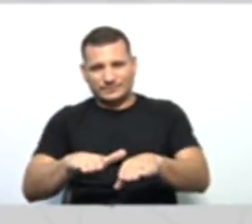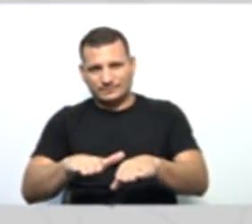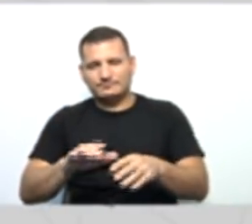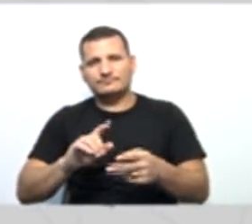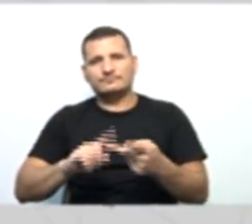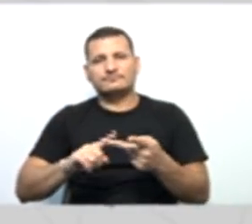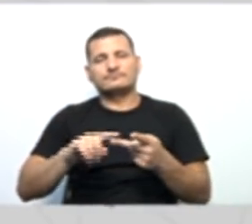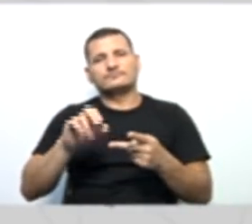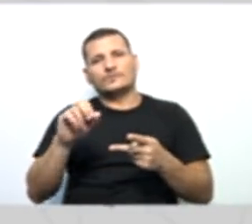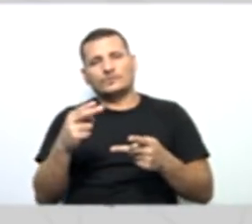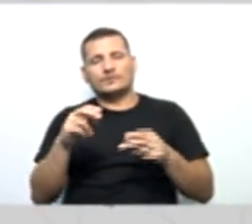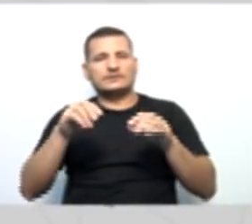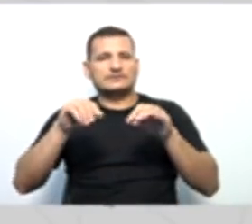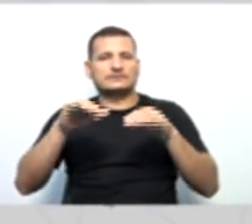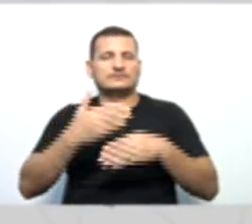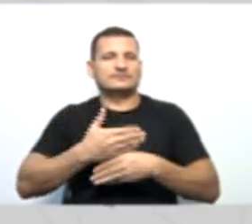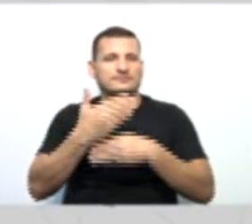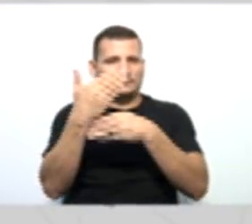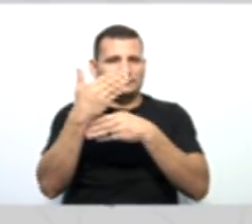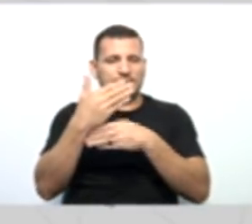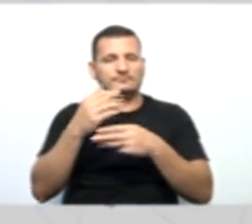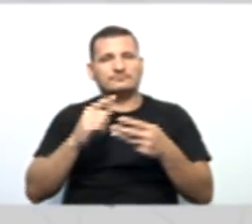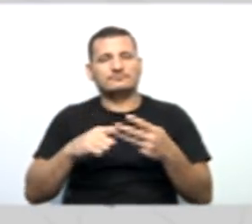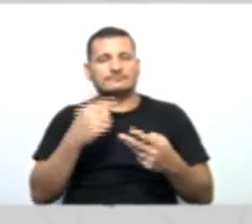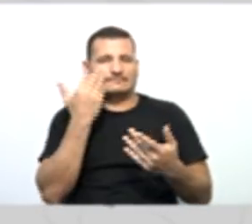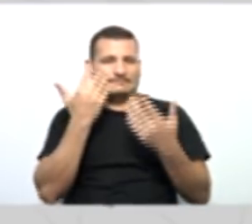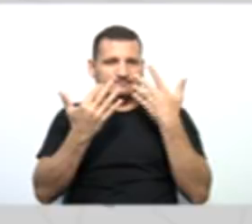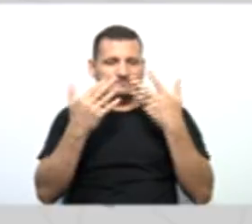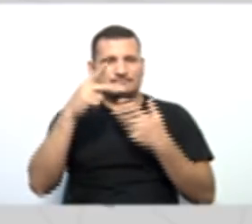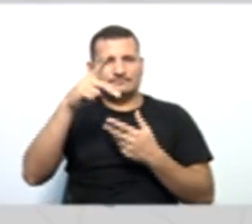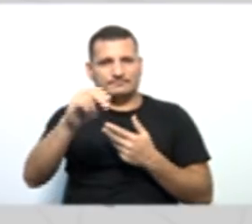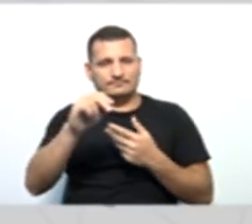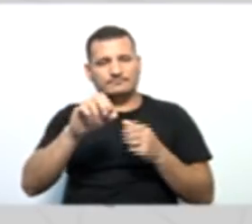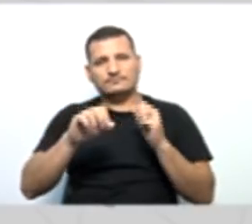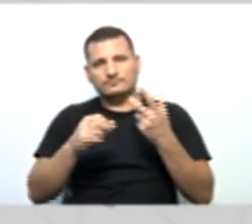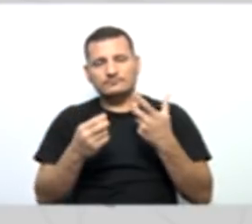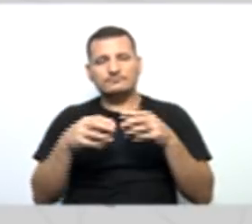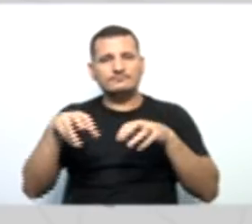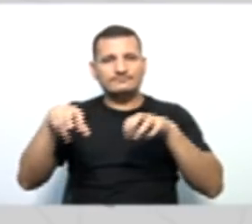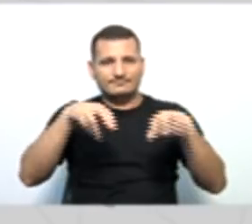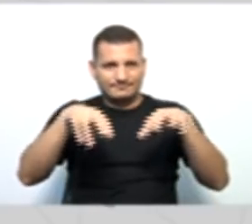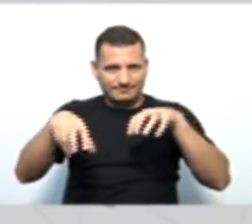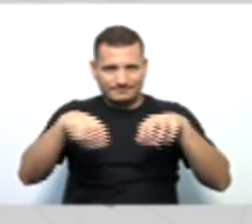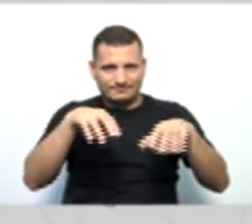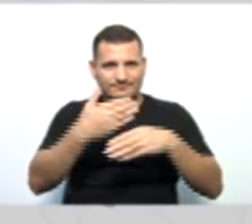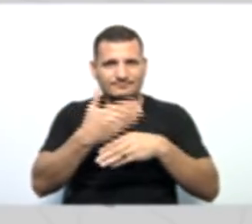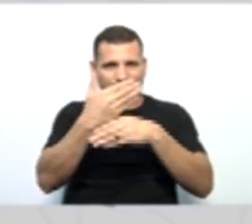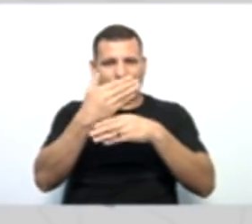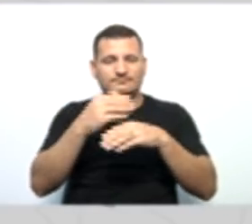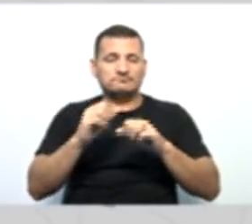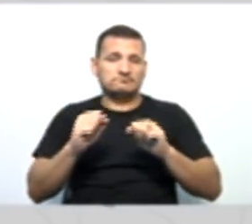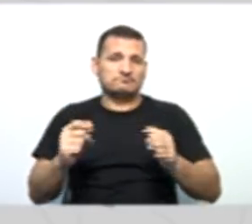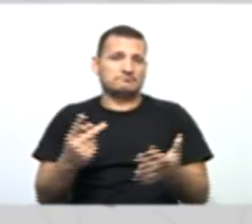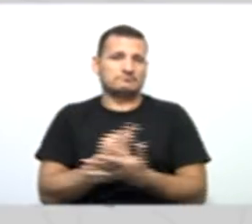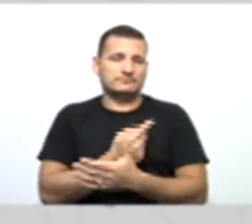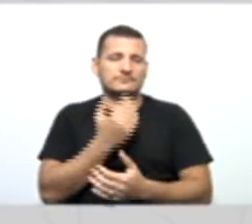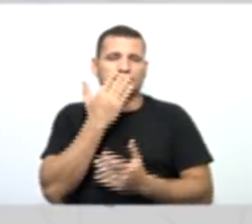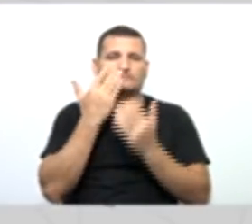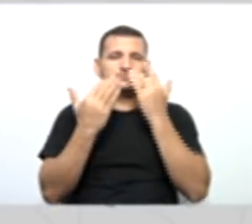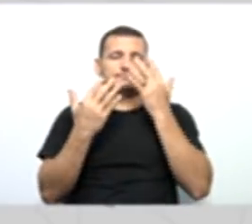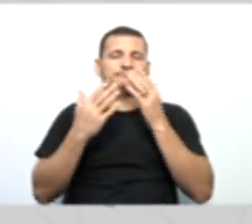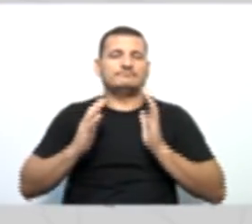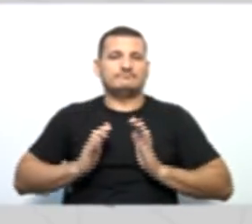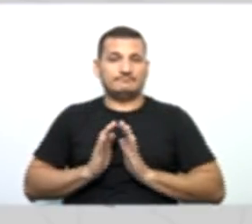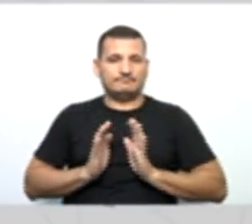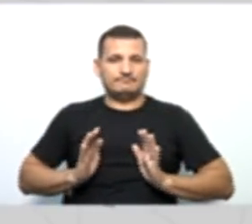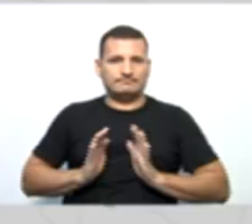produz cimento? Também. Tá trabalhando numa fábrica de tijolos, numa olaria? Pode acontecer isso. Muito cuidado com essas